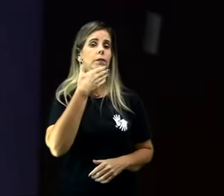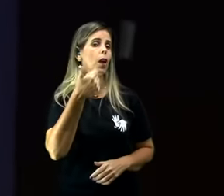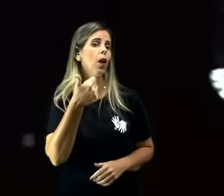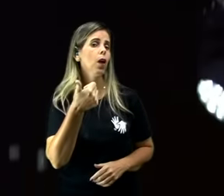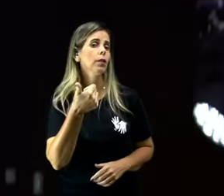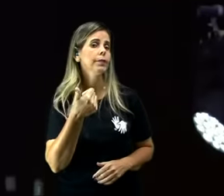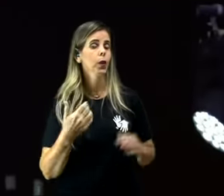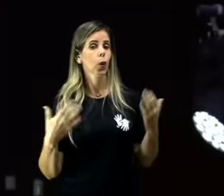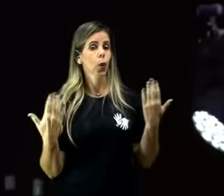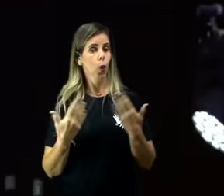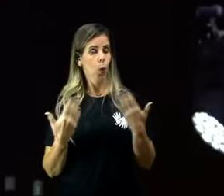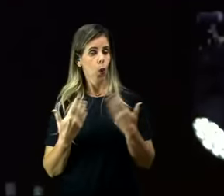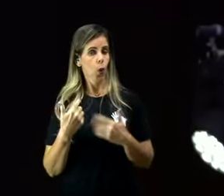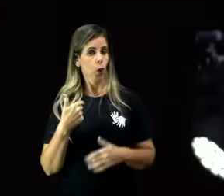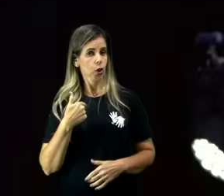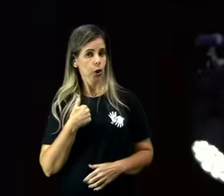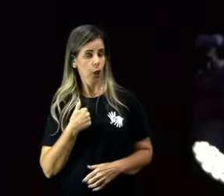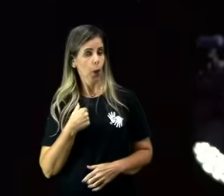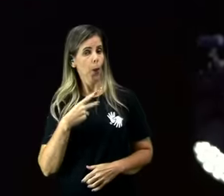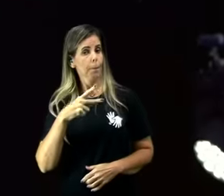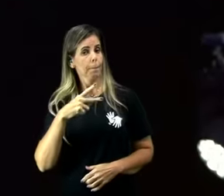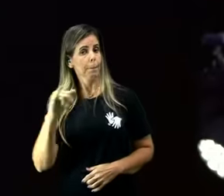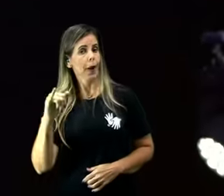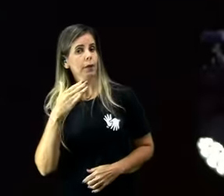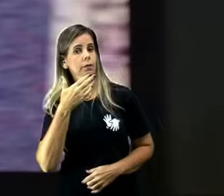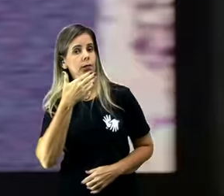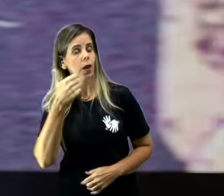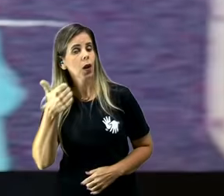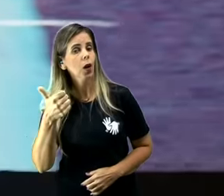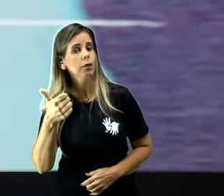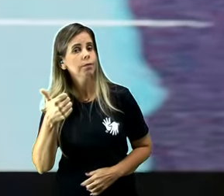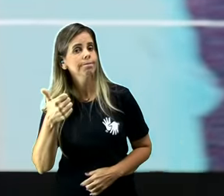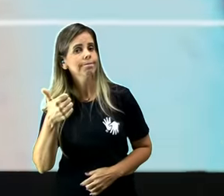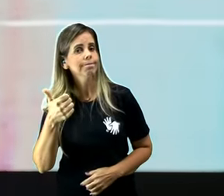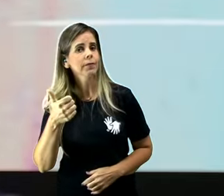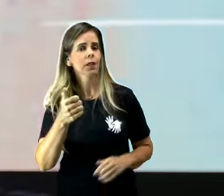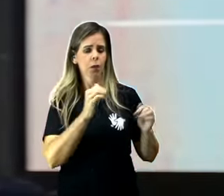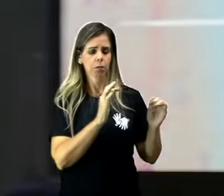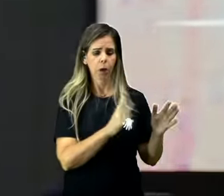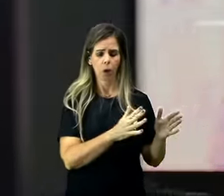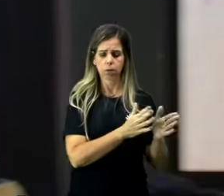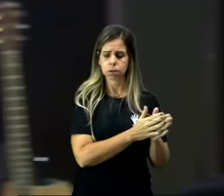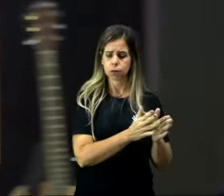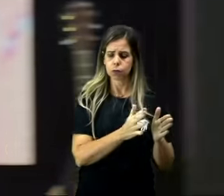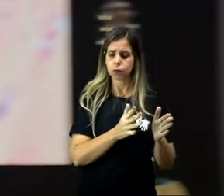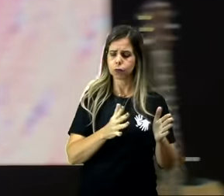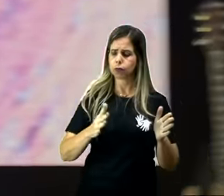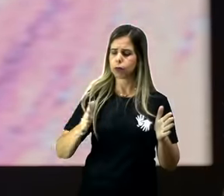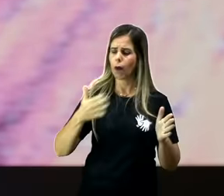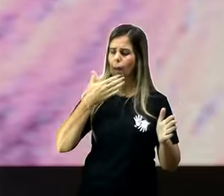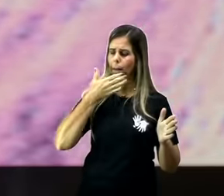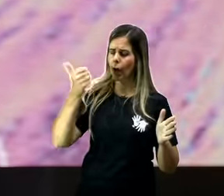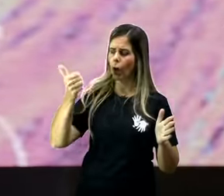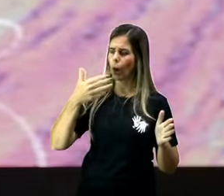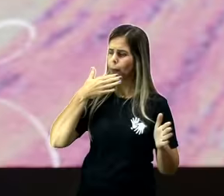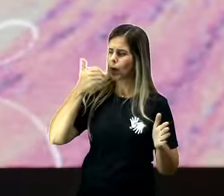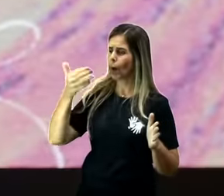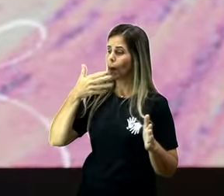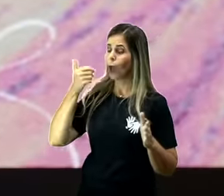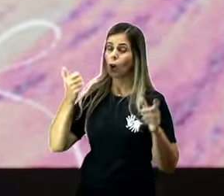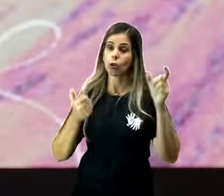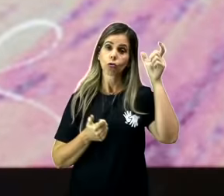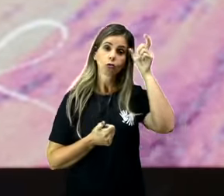pai melhor, né? Cada vez a gente está se tornando pessoas melhores. O diabo odeia o nosso avanço.